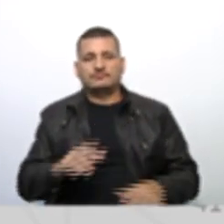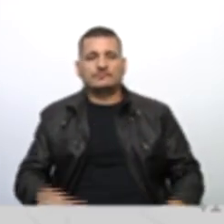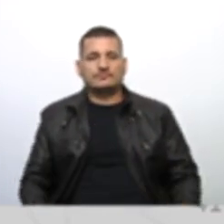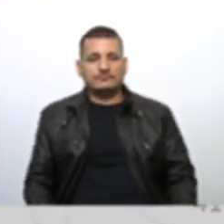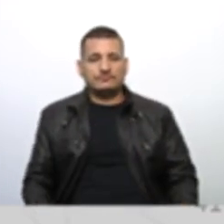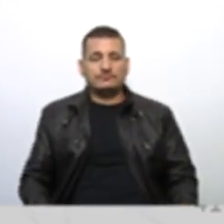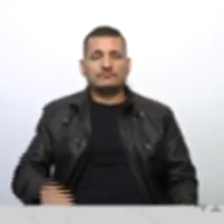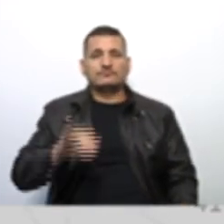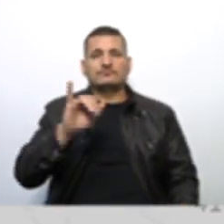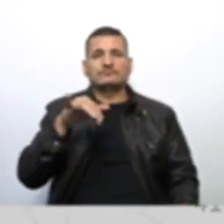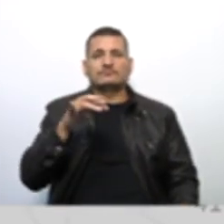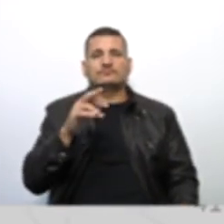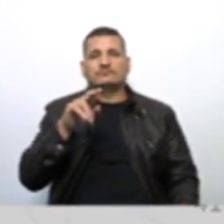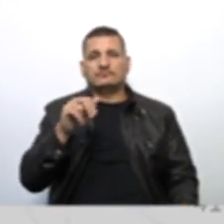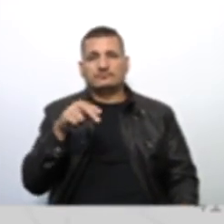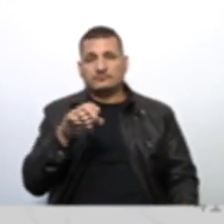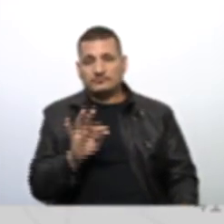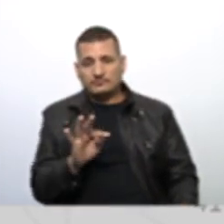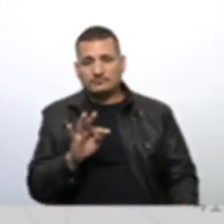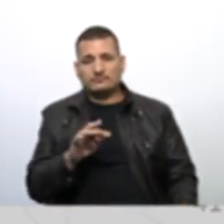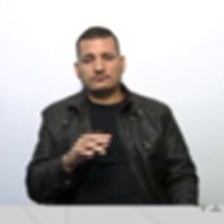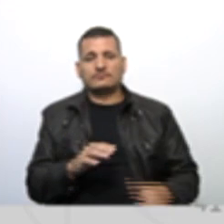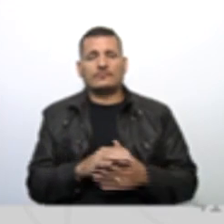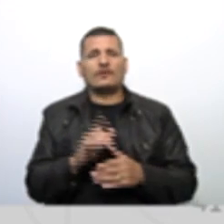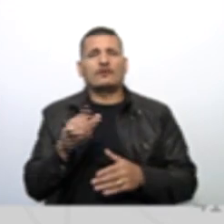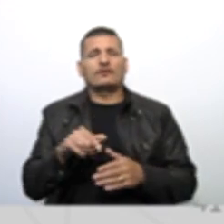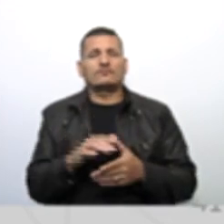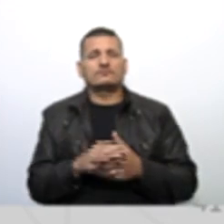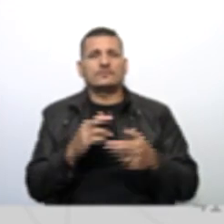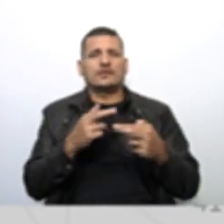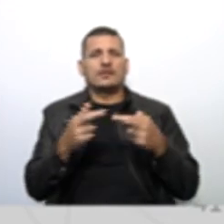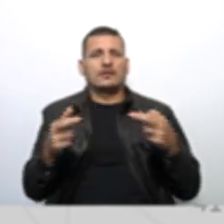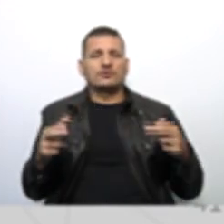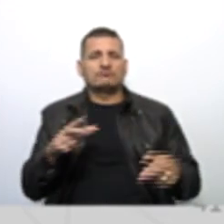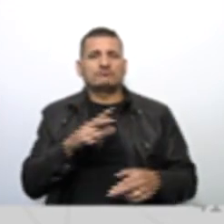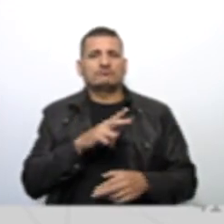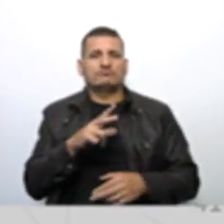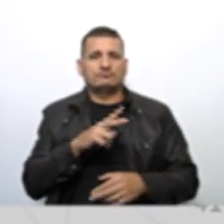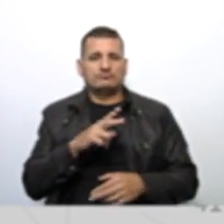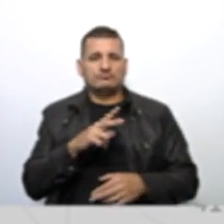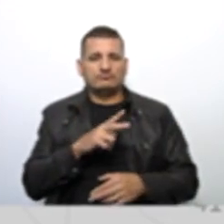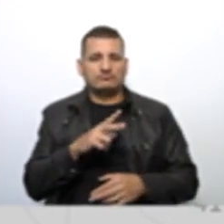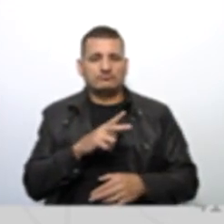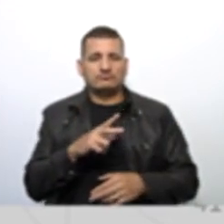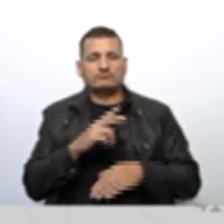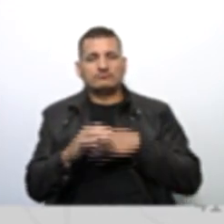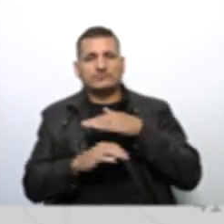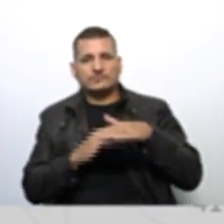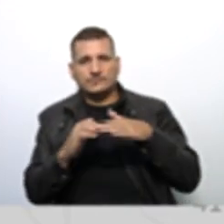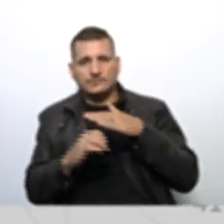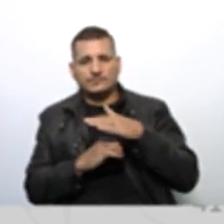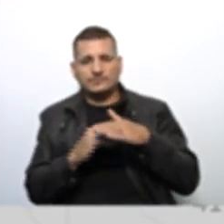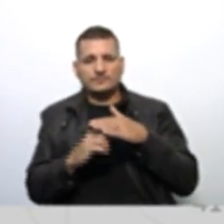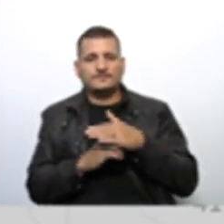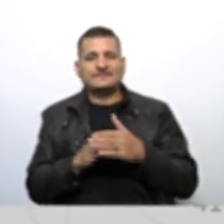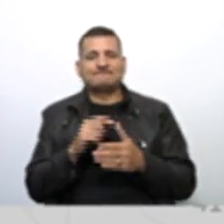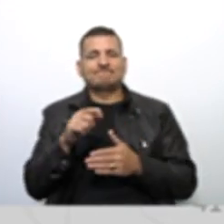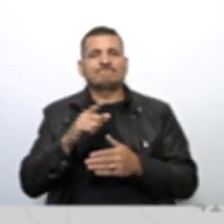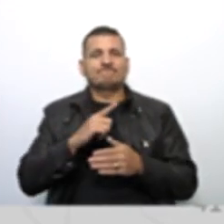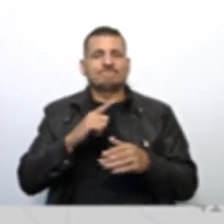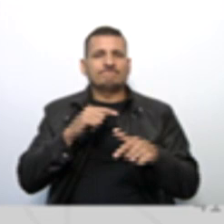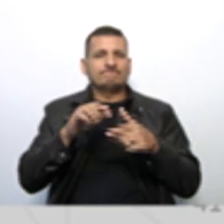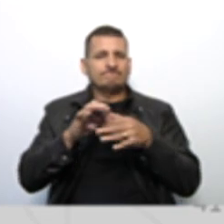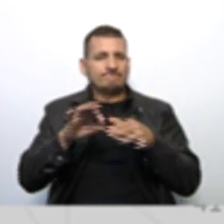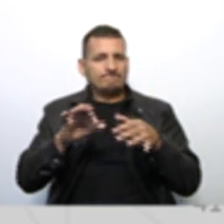Na intranet, pessoal, é também conhecida como rede corporativa. É a rede de uma empresa em que são disponibilizados